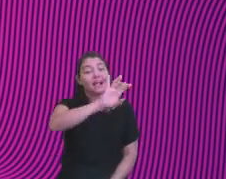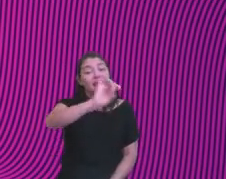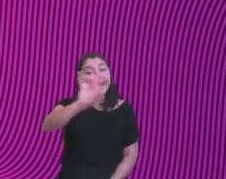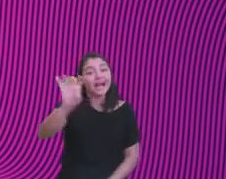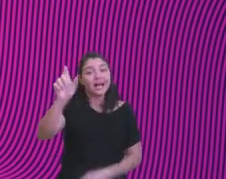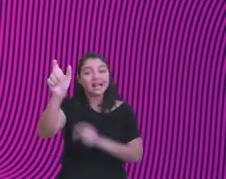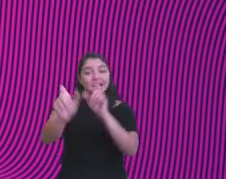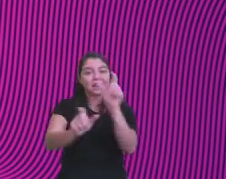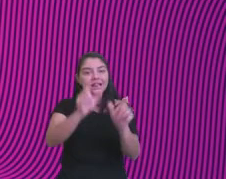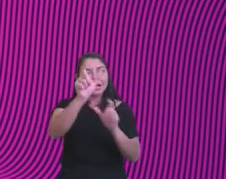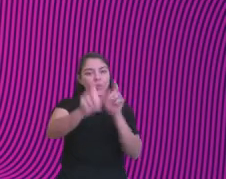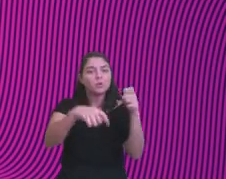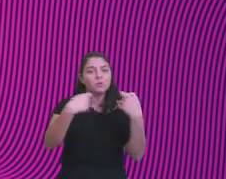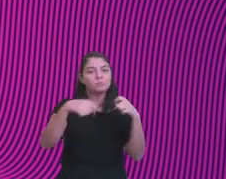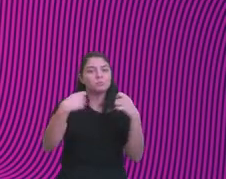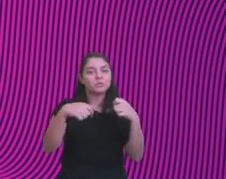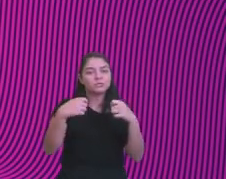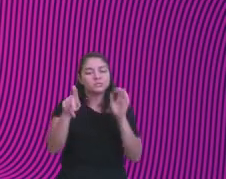neste momento.